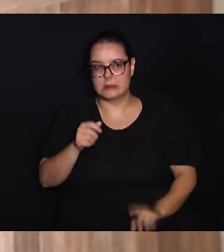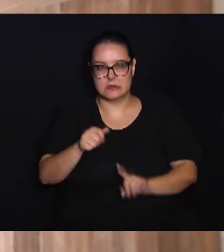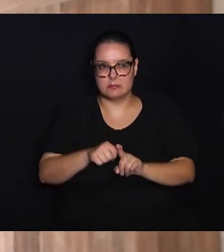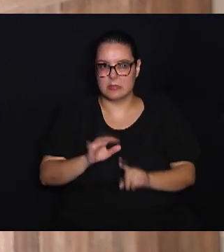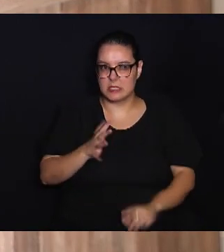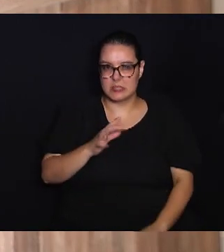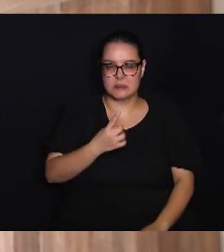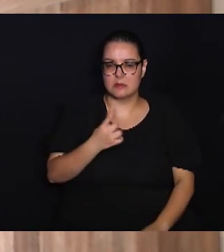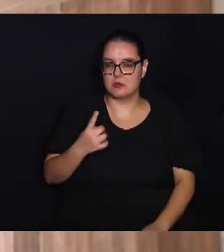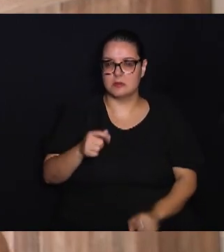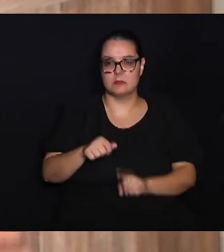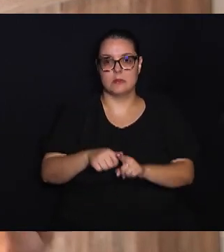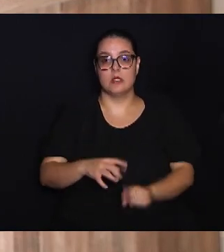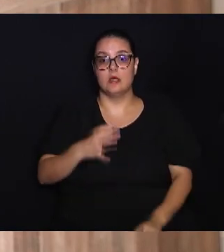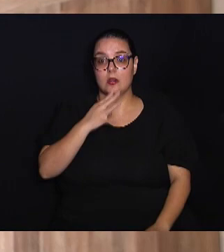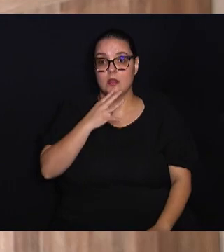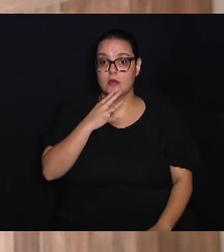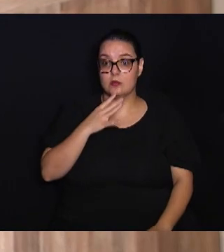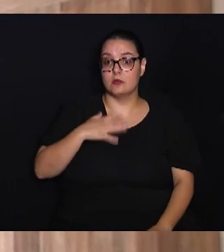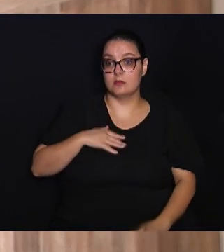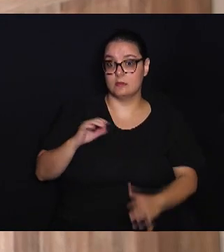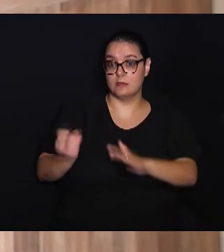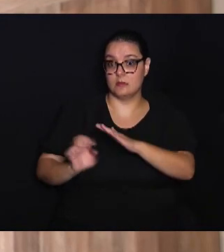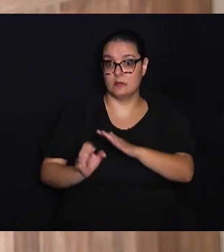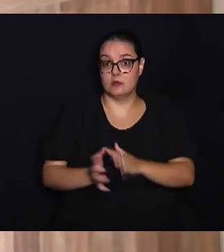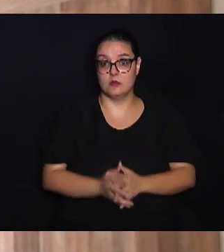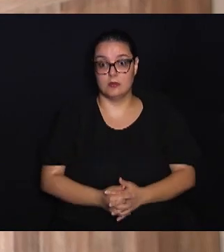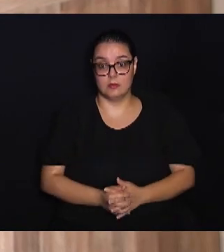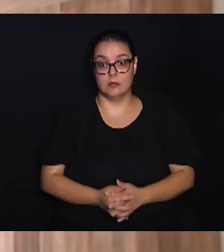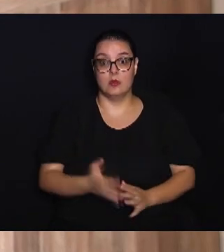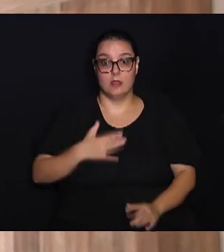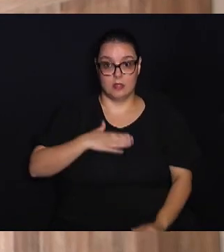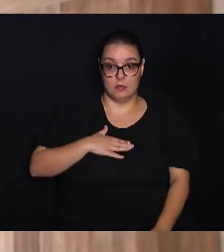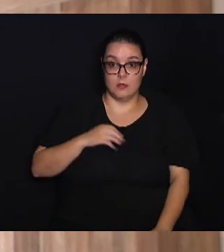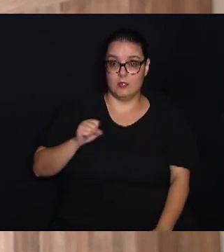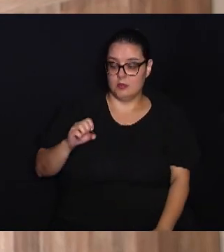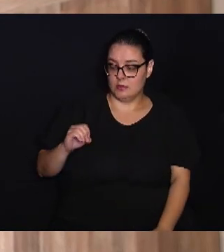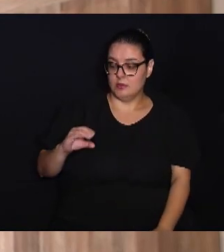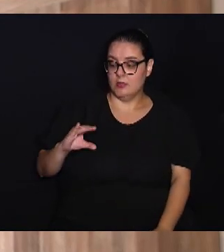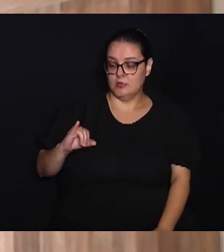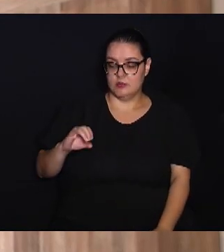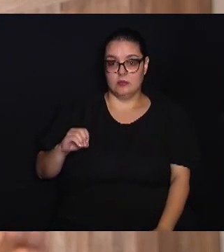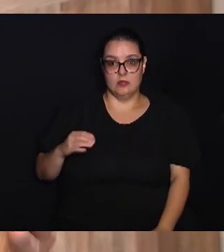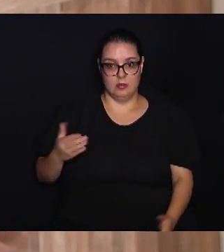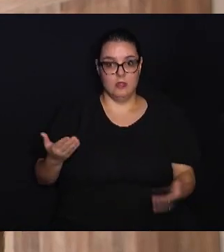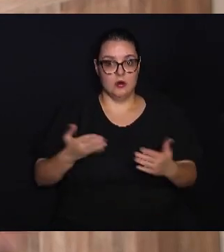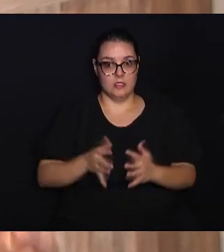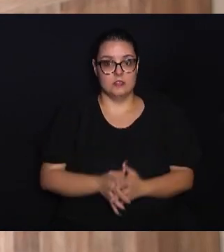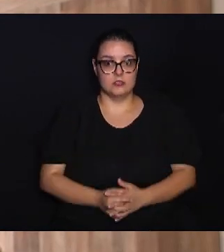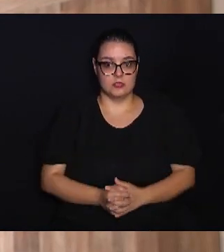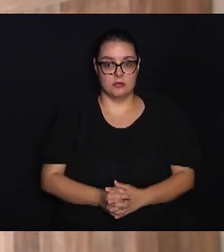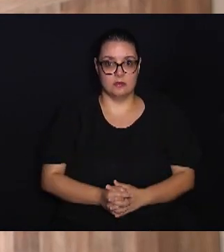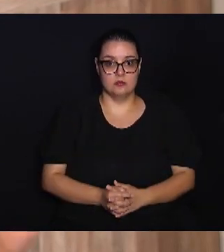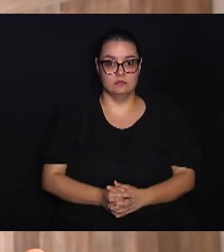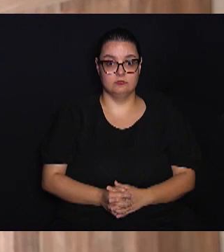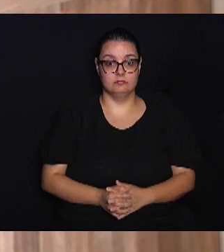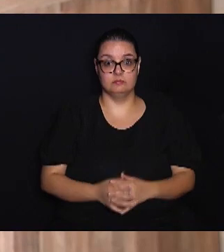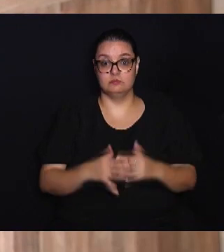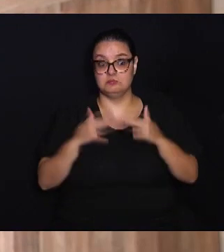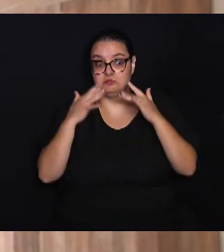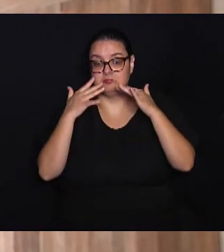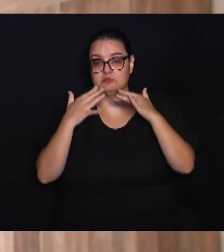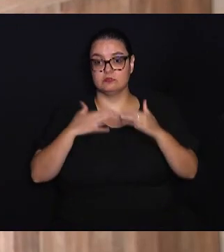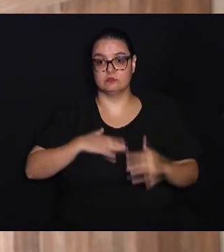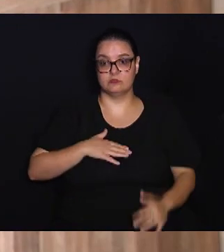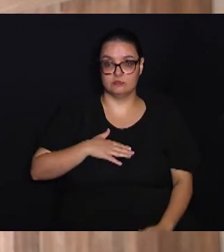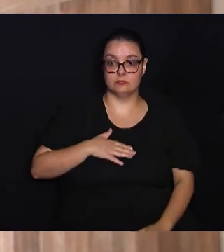11 meses ele conheceu meu negócio ele é o O Marcelo é meu sócio hoje né então ele já era encantado com